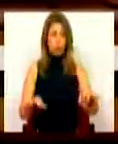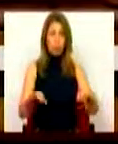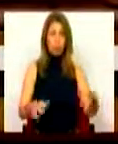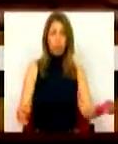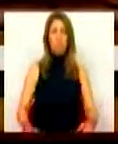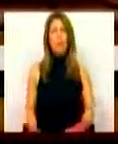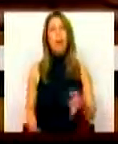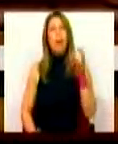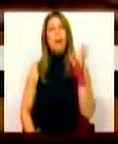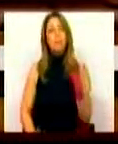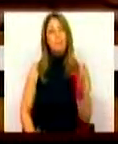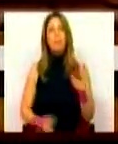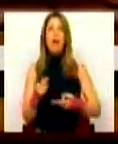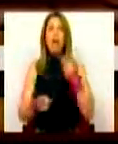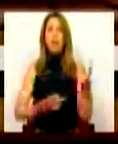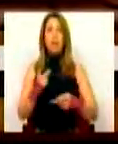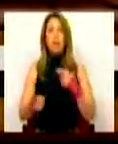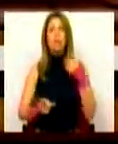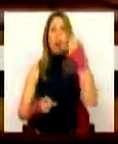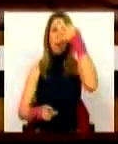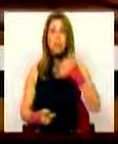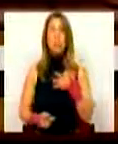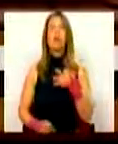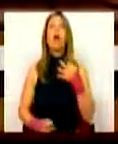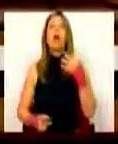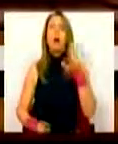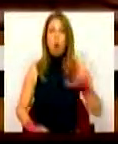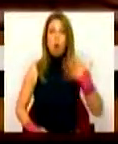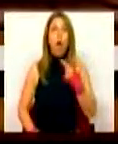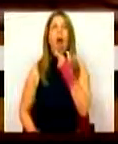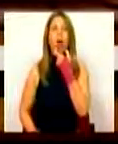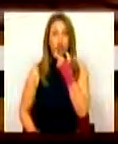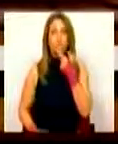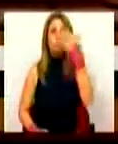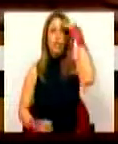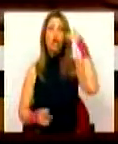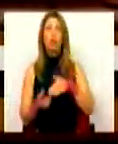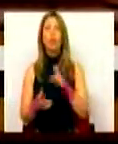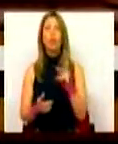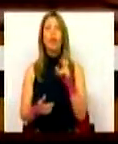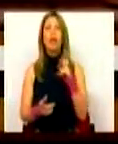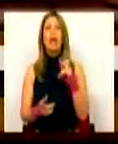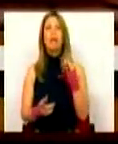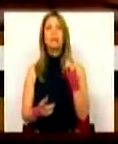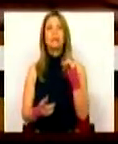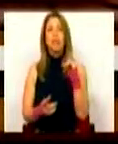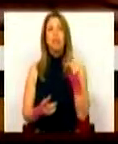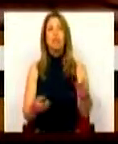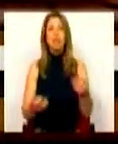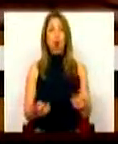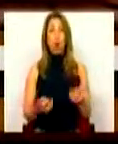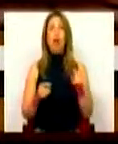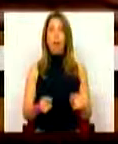necessário, só se pode fazer uma avaliação séria quando se tem, efetivamente, os resultados do RASI. E é a partir desse momento que tudo deve ser